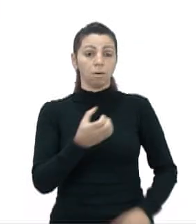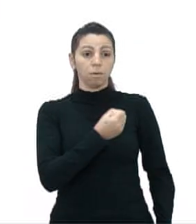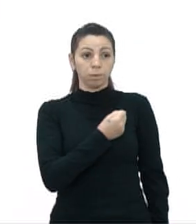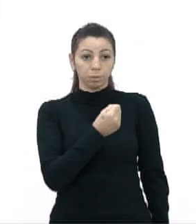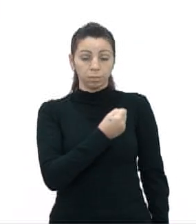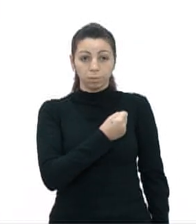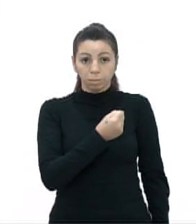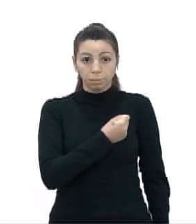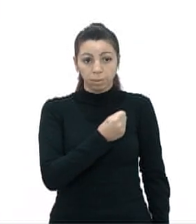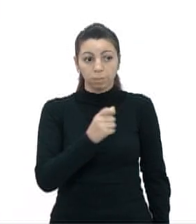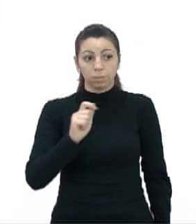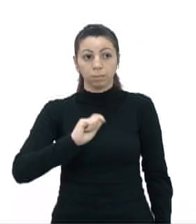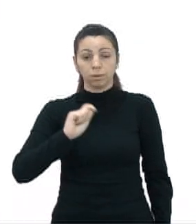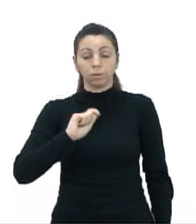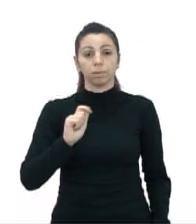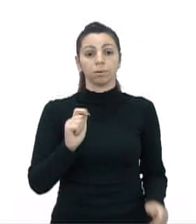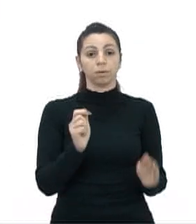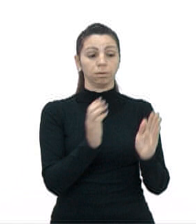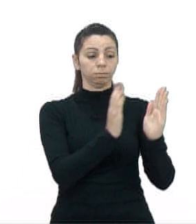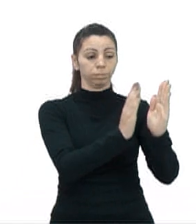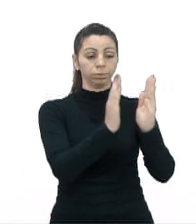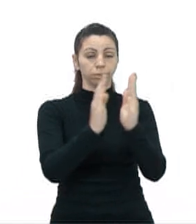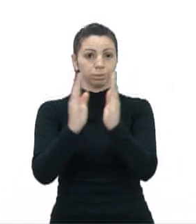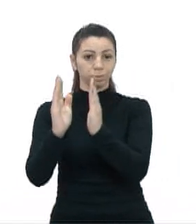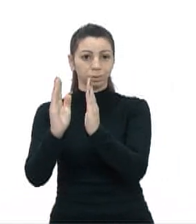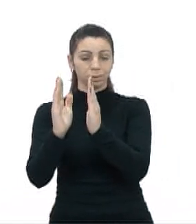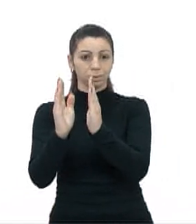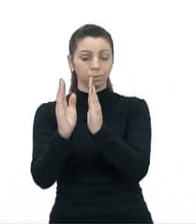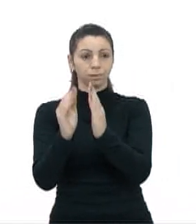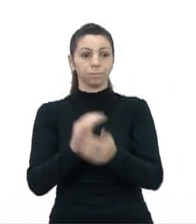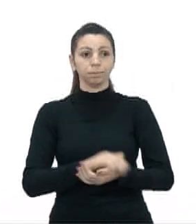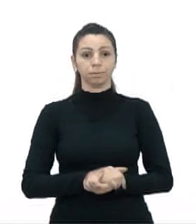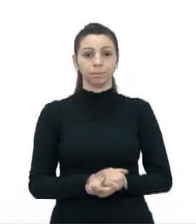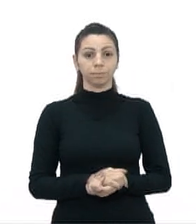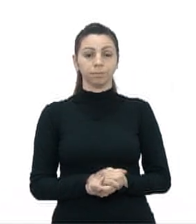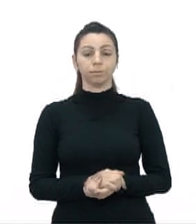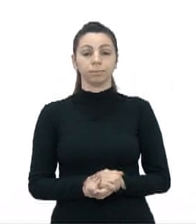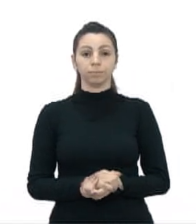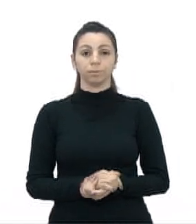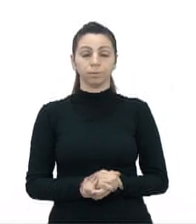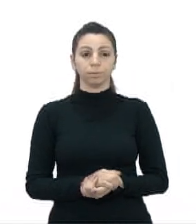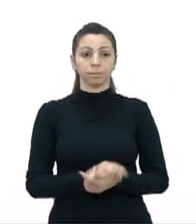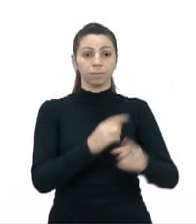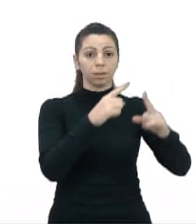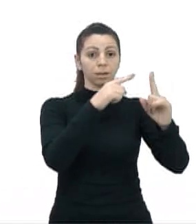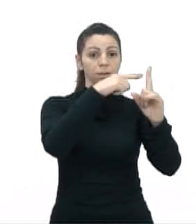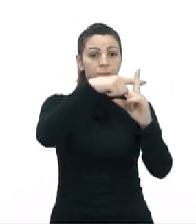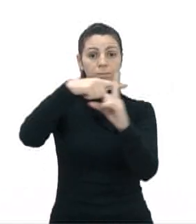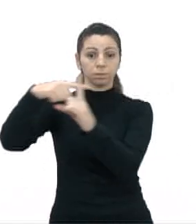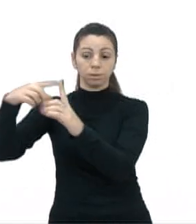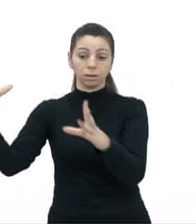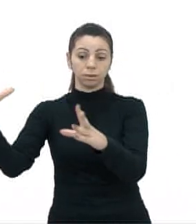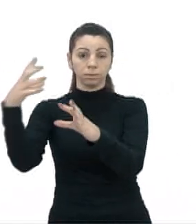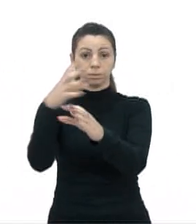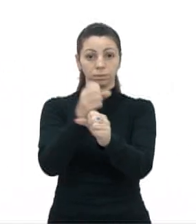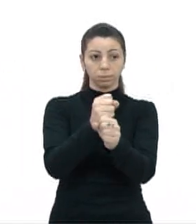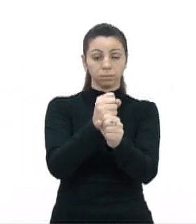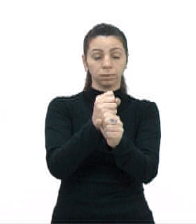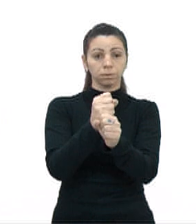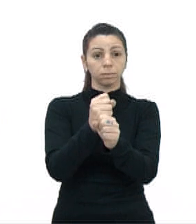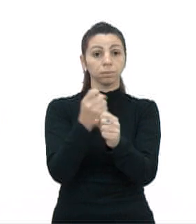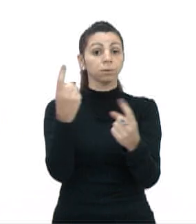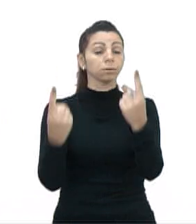os coeficientes estequiométricos, os índices aqui na frente de cada uma das substâncias, a soma desses valores vai dar qual